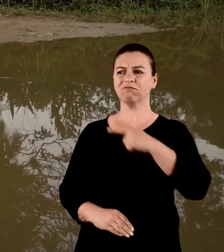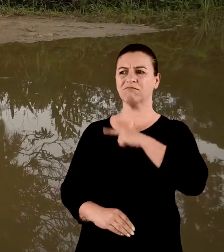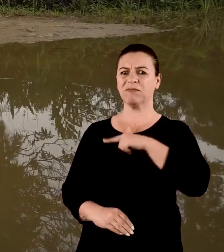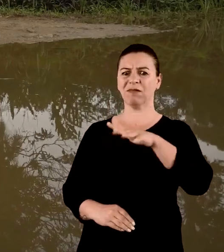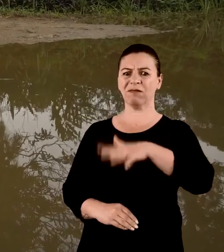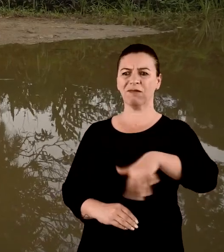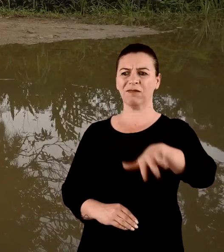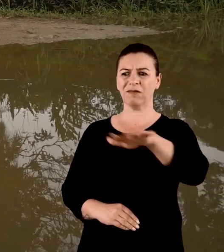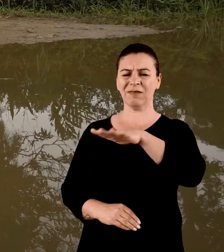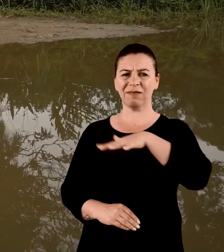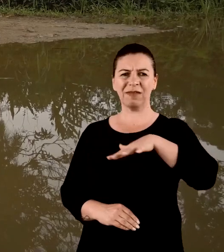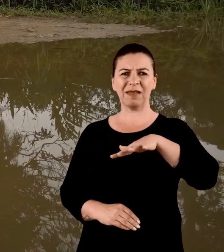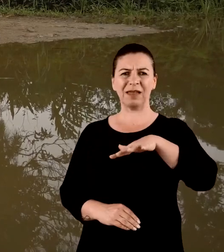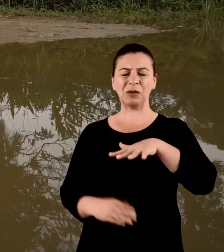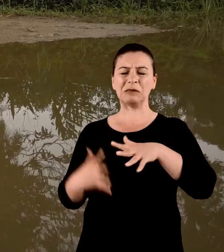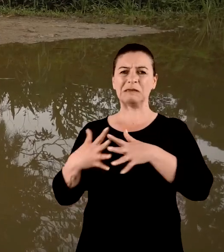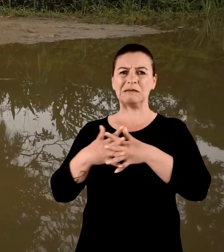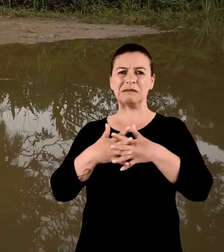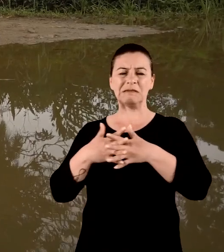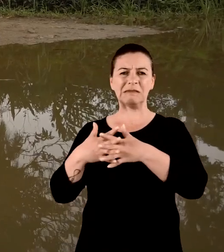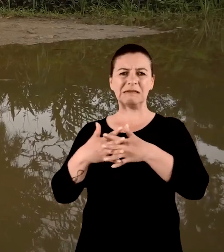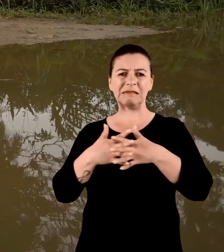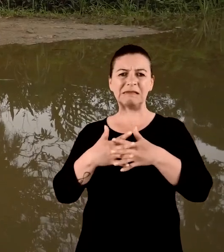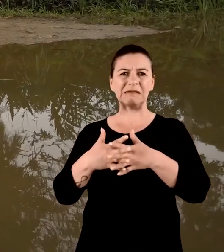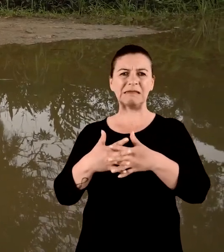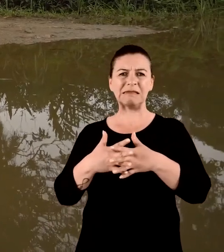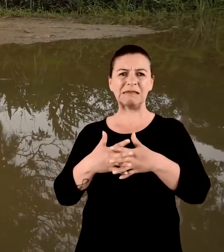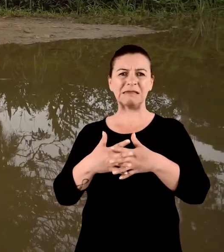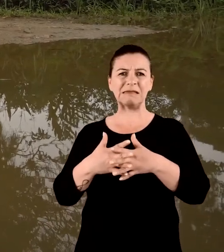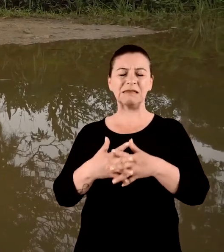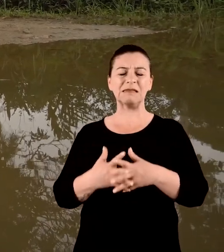Tá feio. A situação tá complicada.